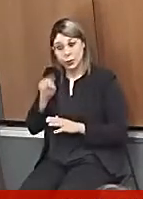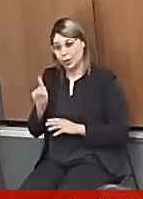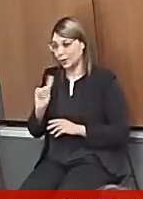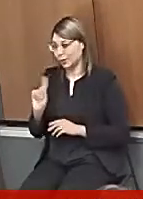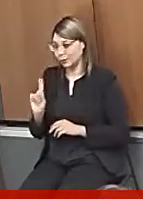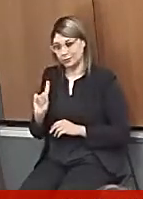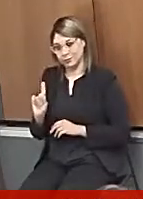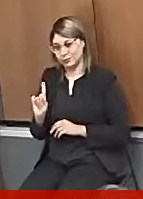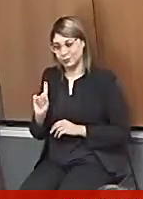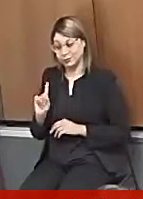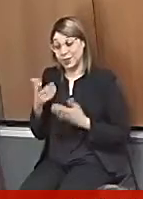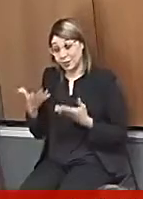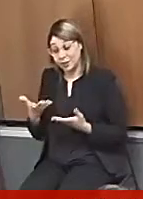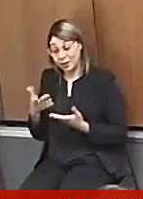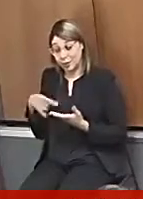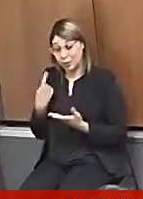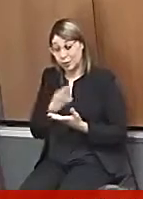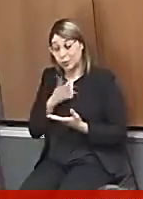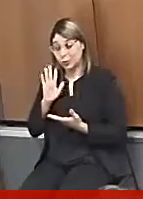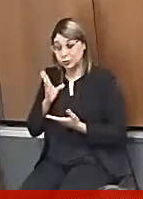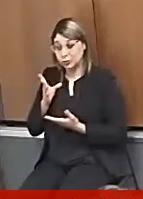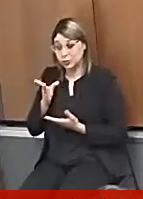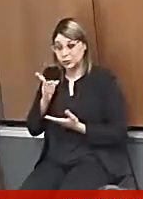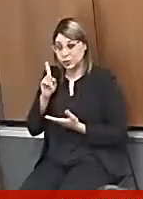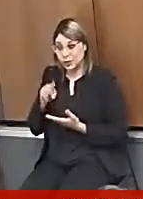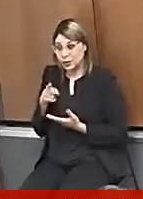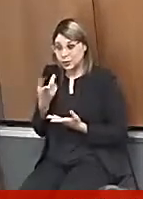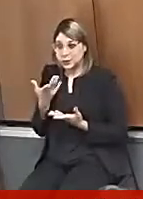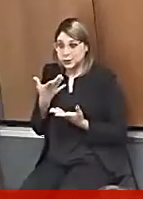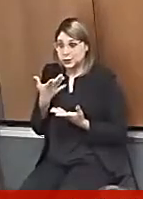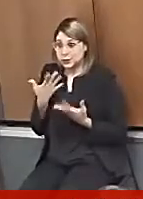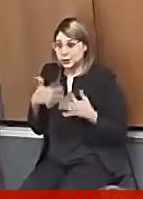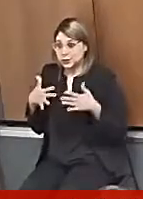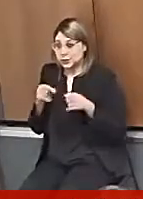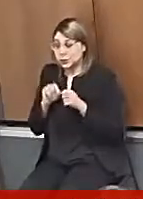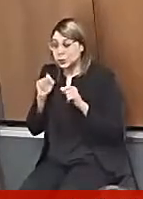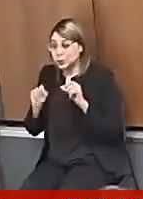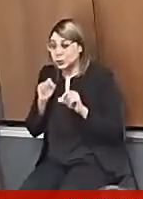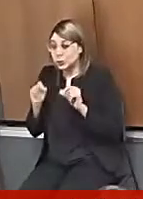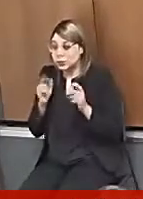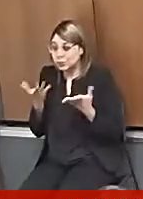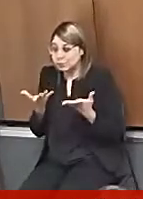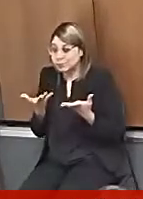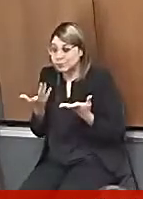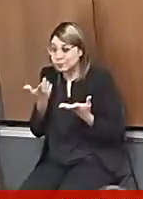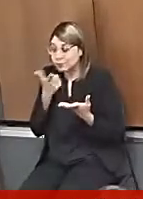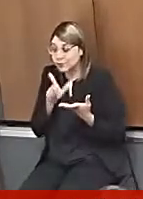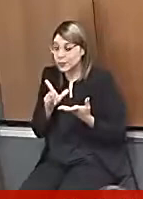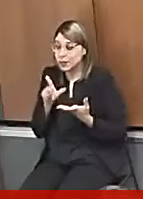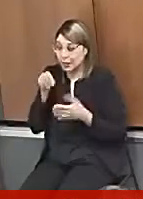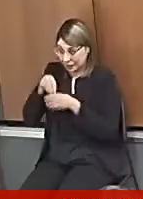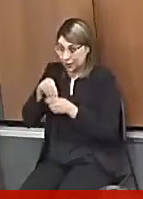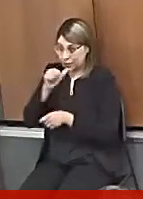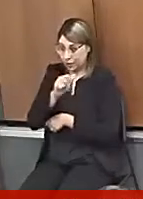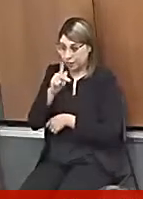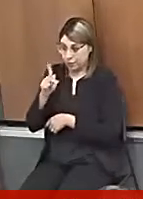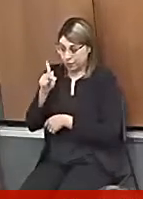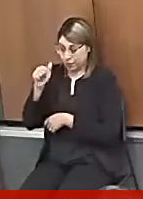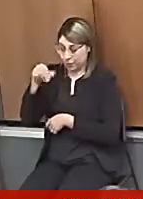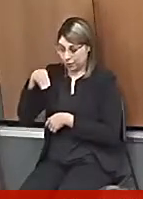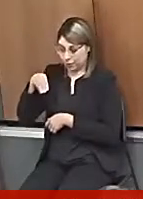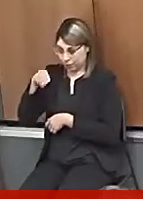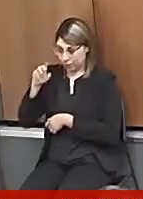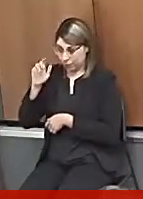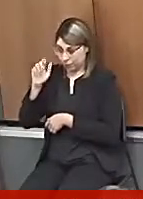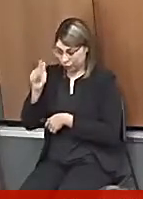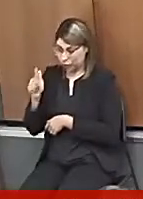assim é tanto que nós ficamos da saia justa até o atendimento da pm na pt mg por